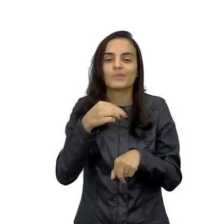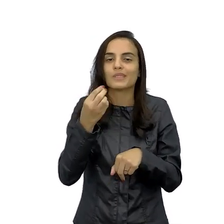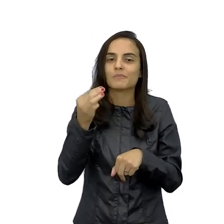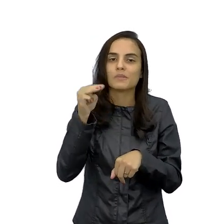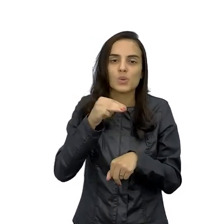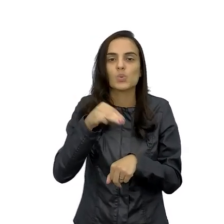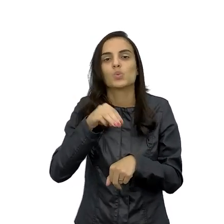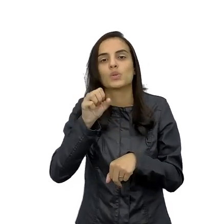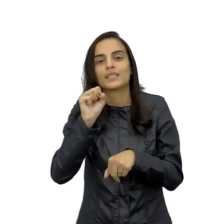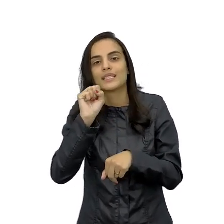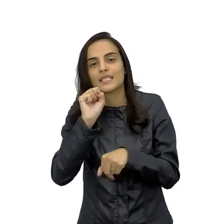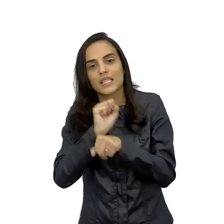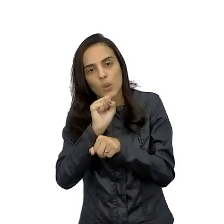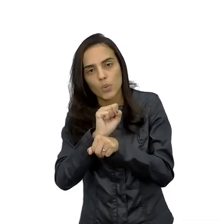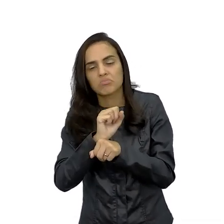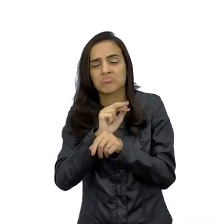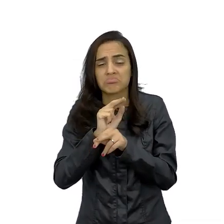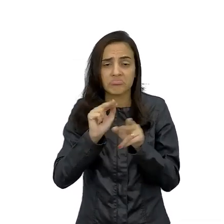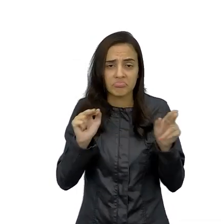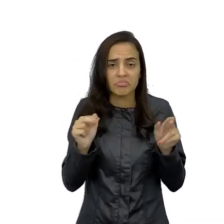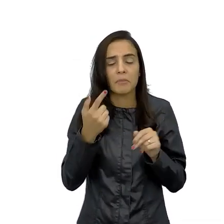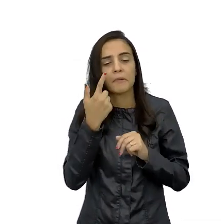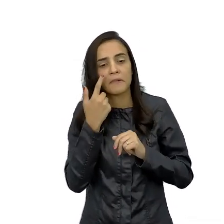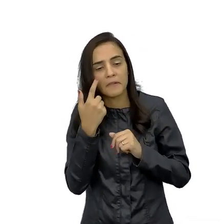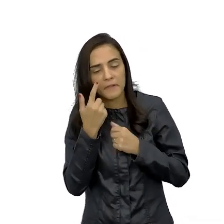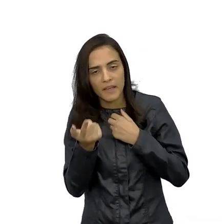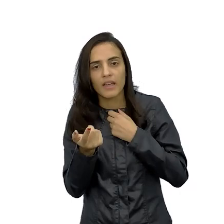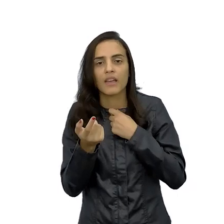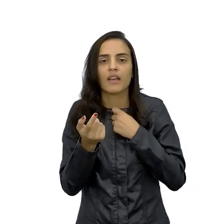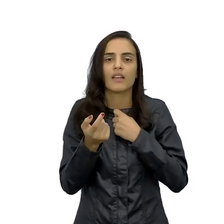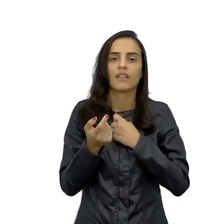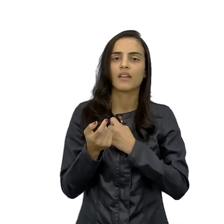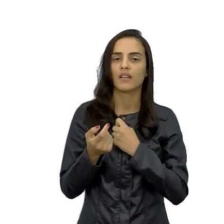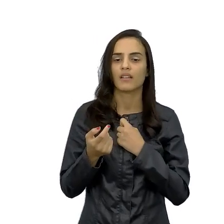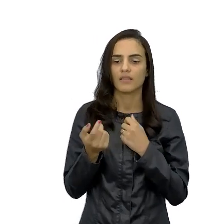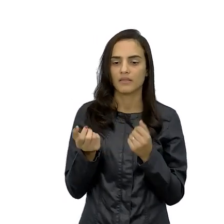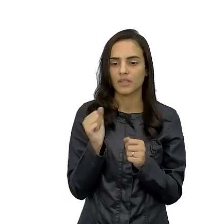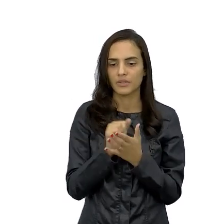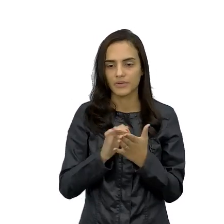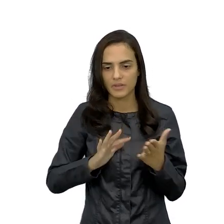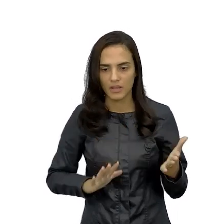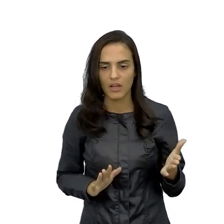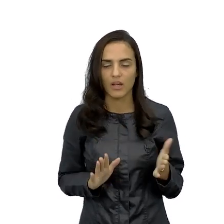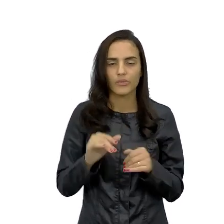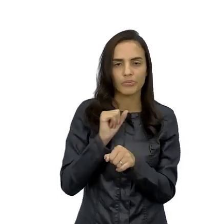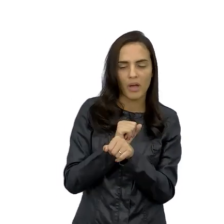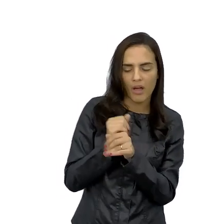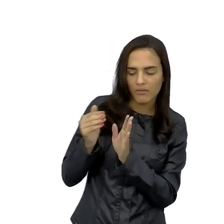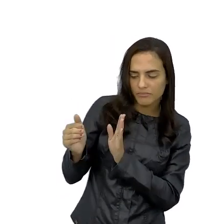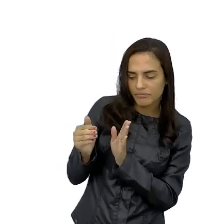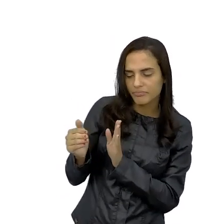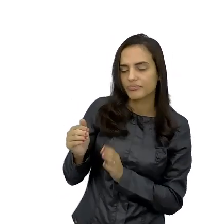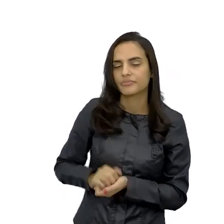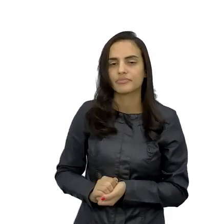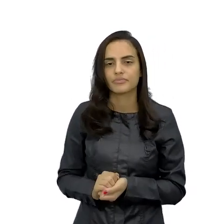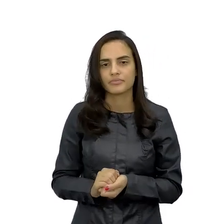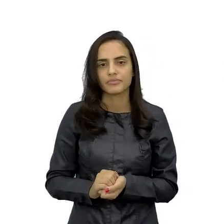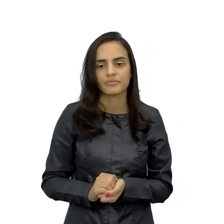minutos e segundos para poder determinar a duração de uma atividade, de um intervalo de tempo ali, para